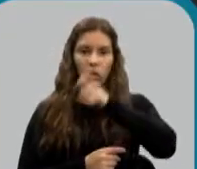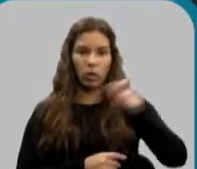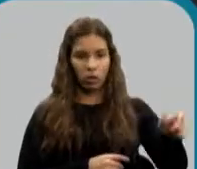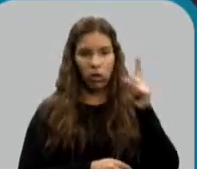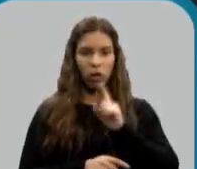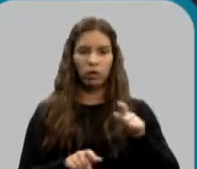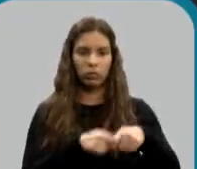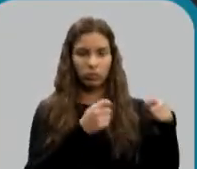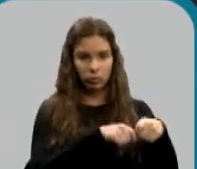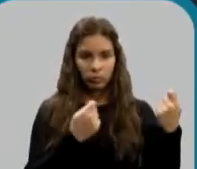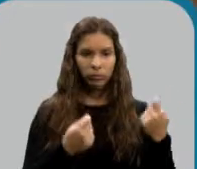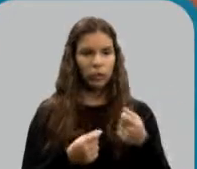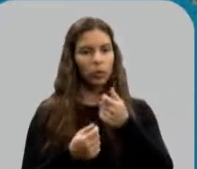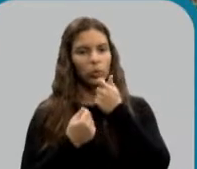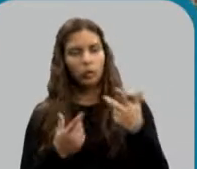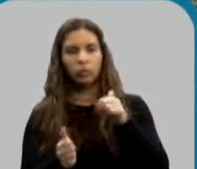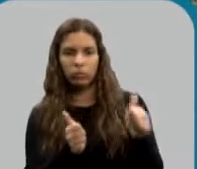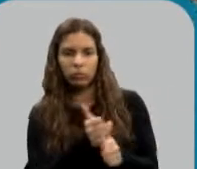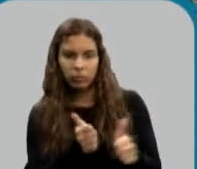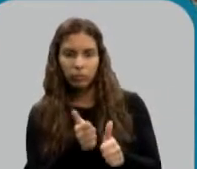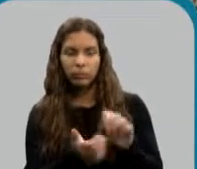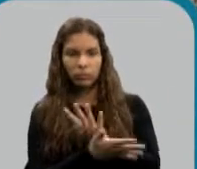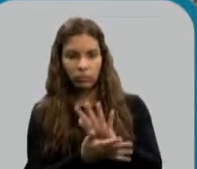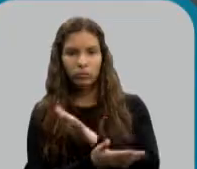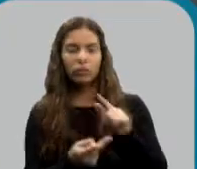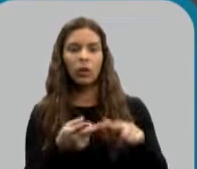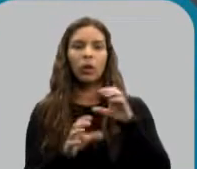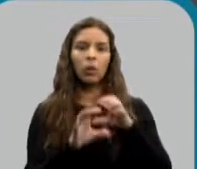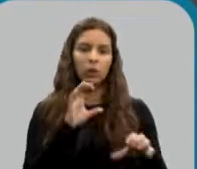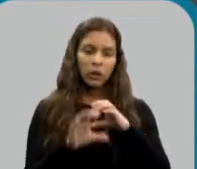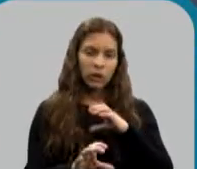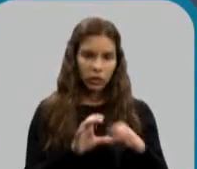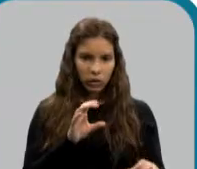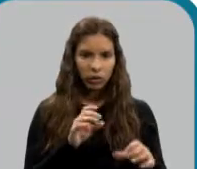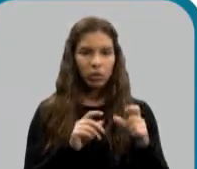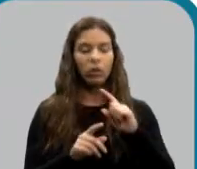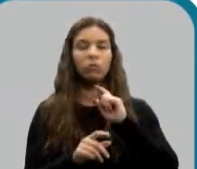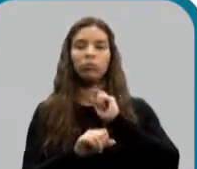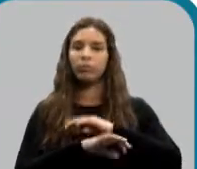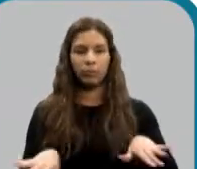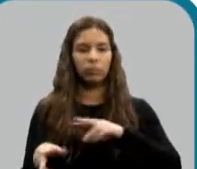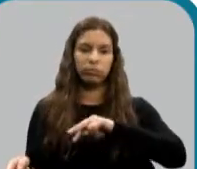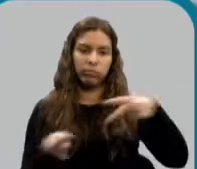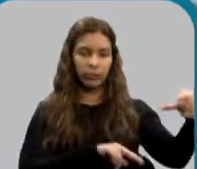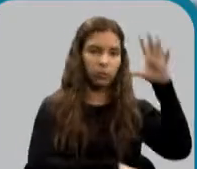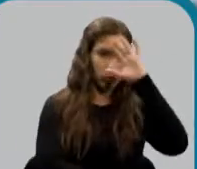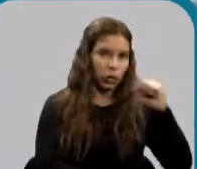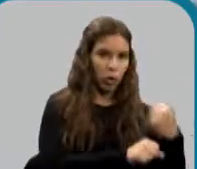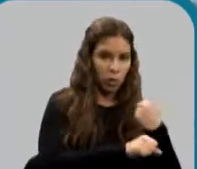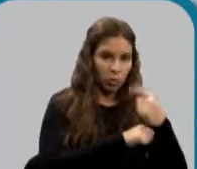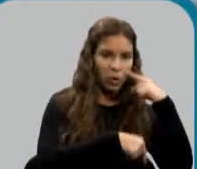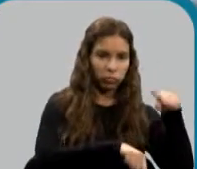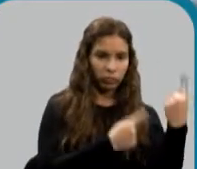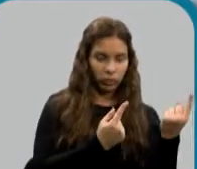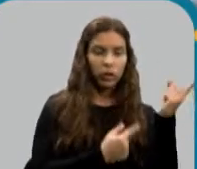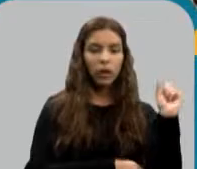duas deputadas e fazia tudo, desde a assessoria de imprensa, à comunicação. Daí fui trabalhar para o Ministério